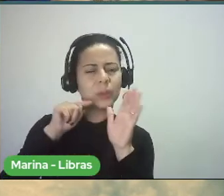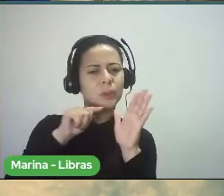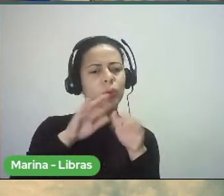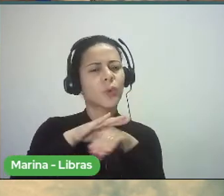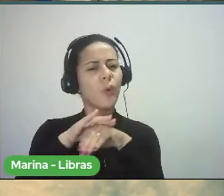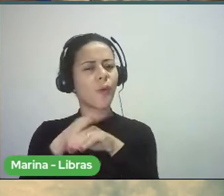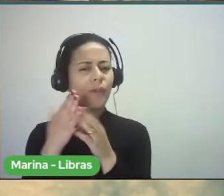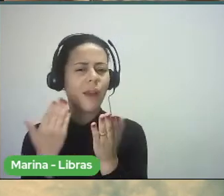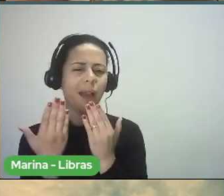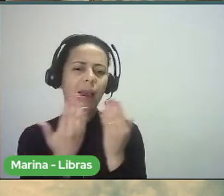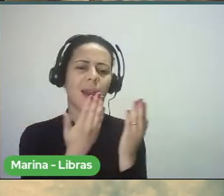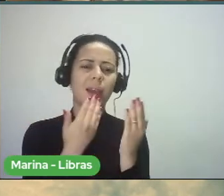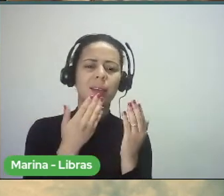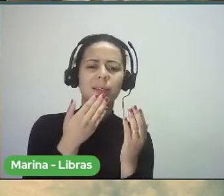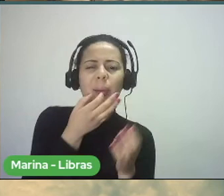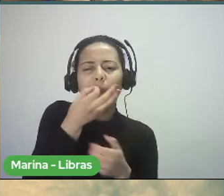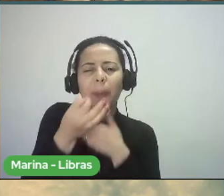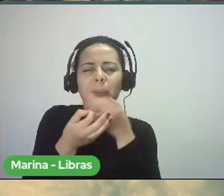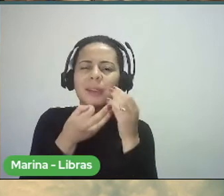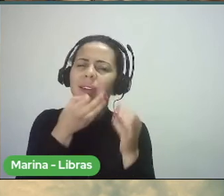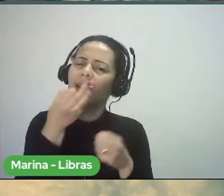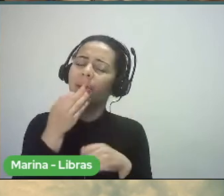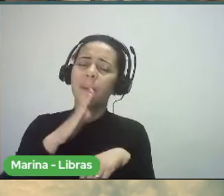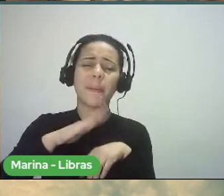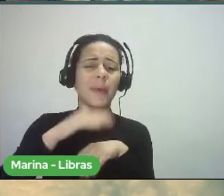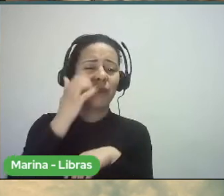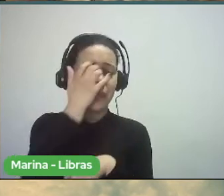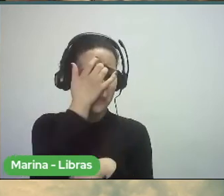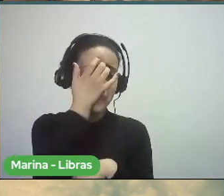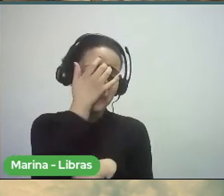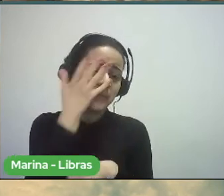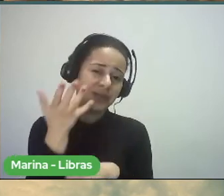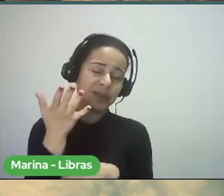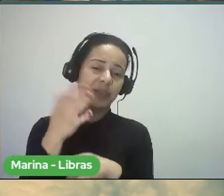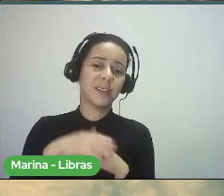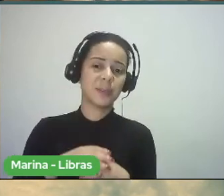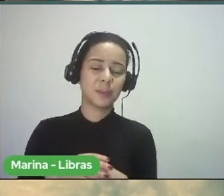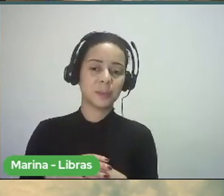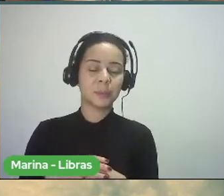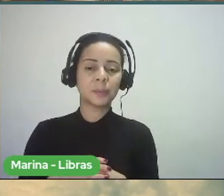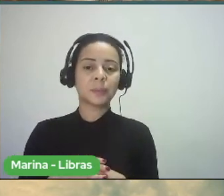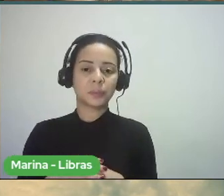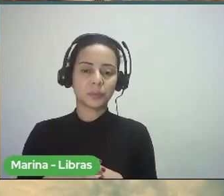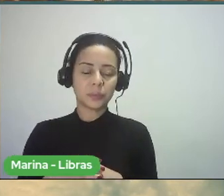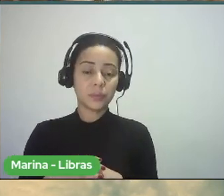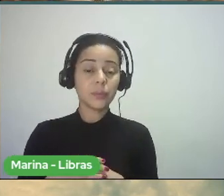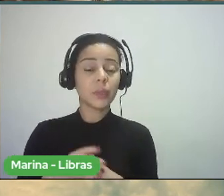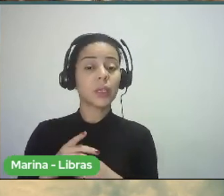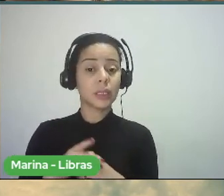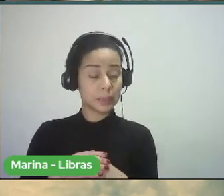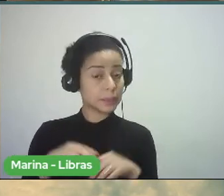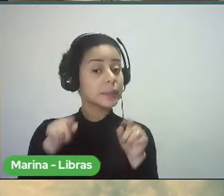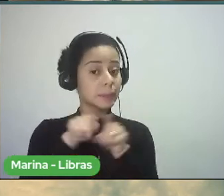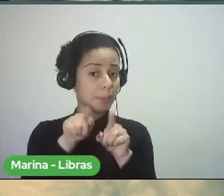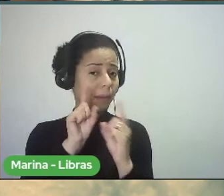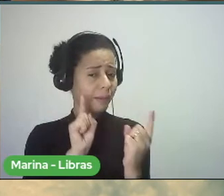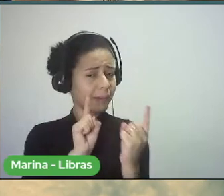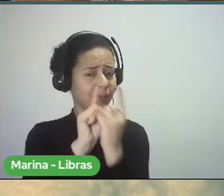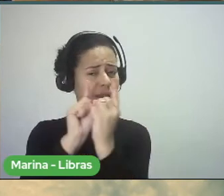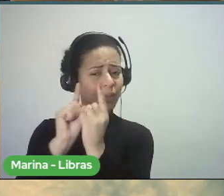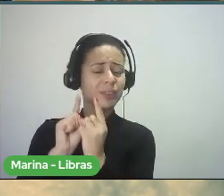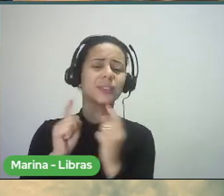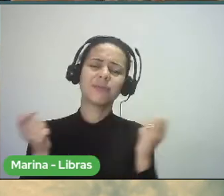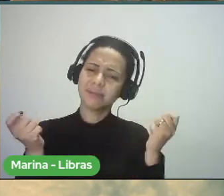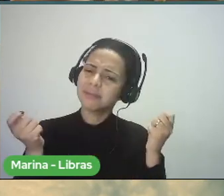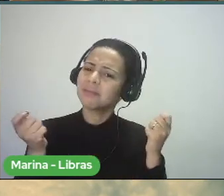as nossas apostas os caminhos que a gente coloca de primeira nossos clientes ninguém mais rápido você por